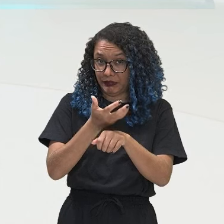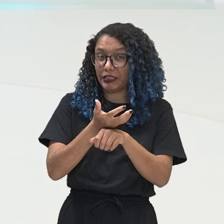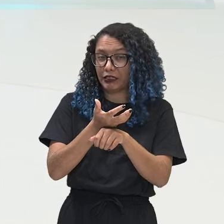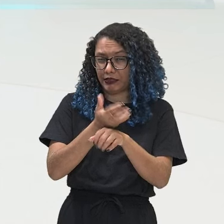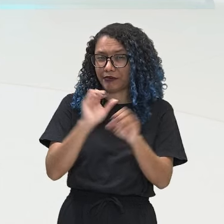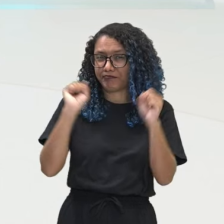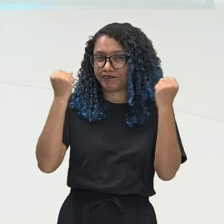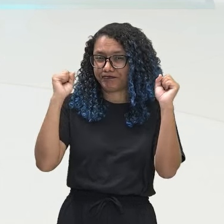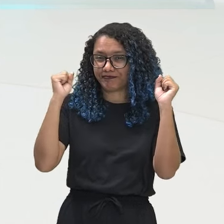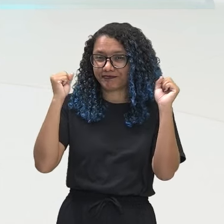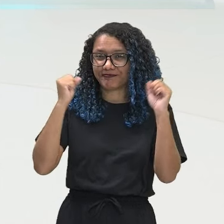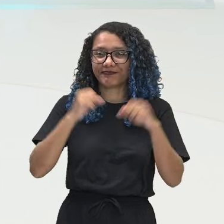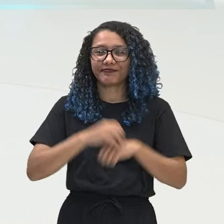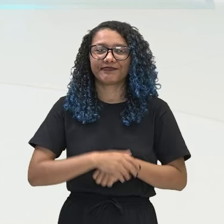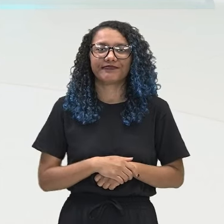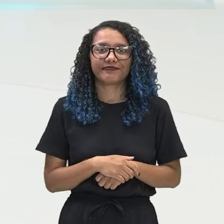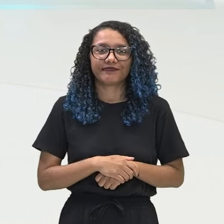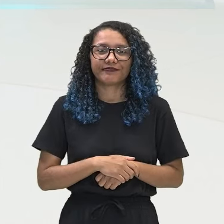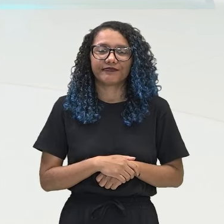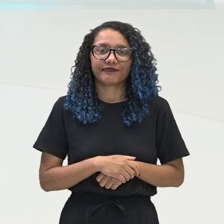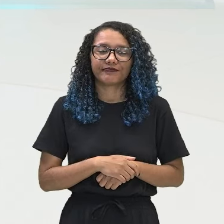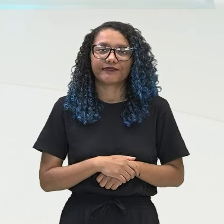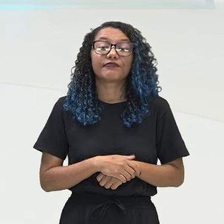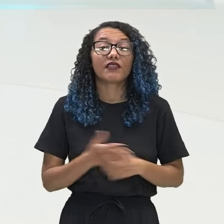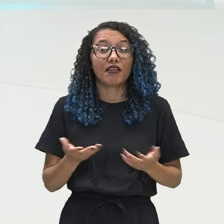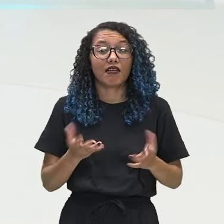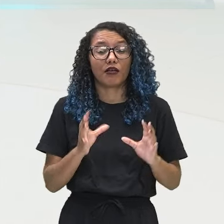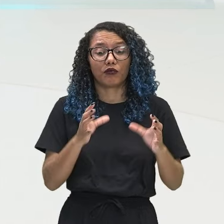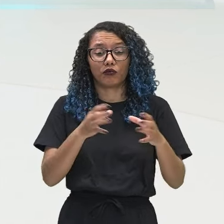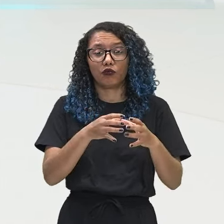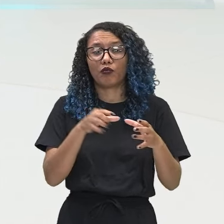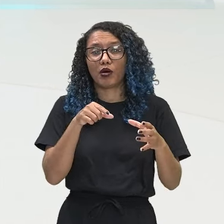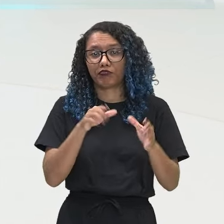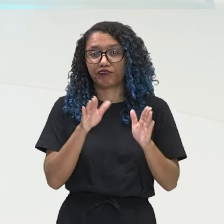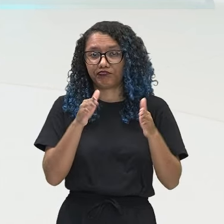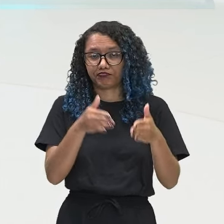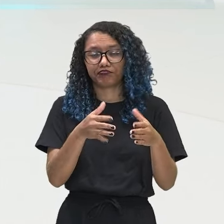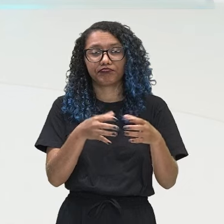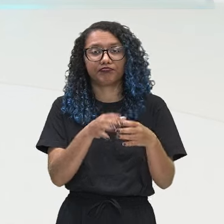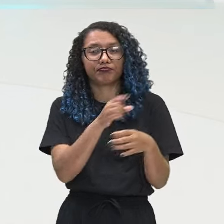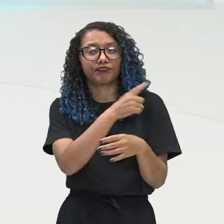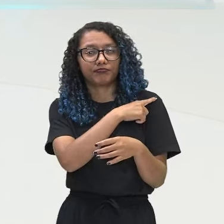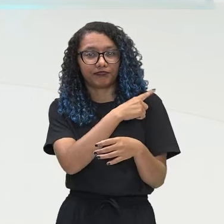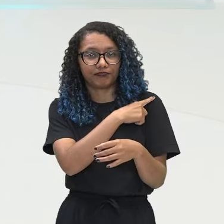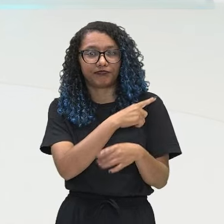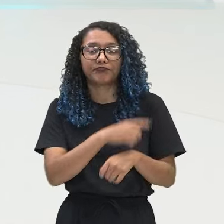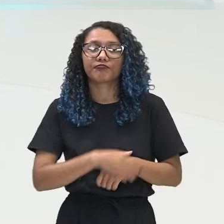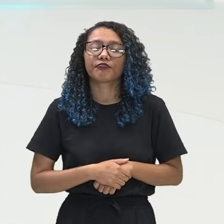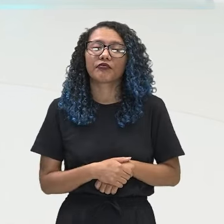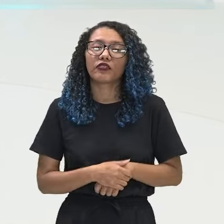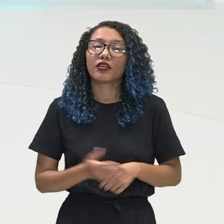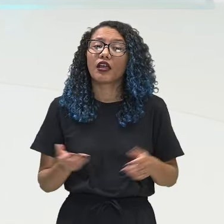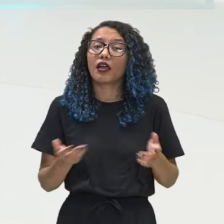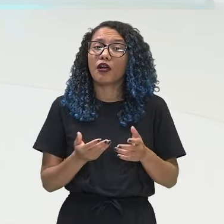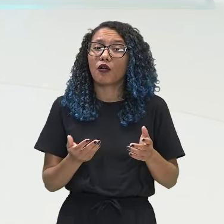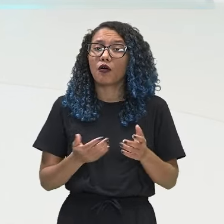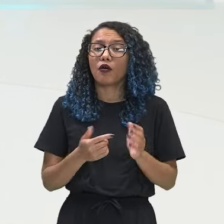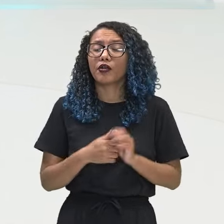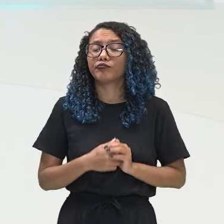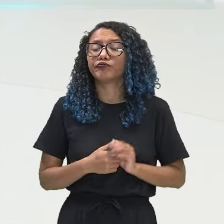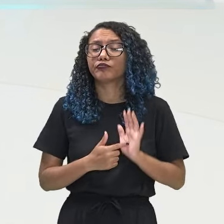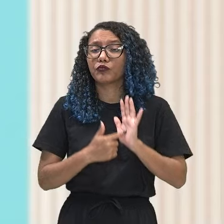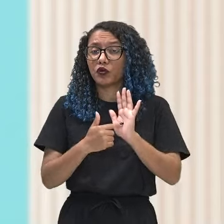essa disciplina de Educação Física, na primeira série. E eu trago aqui novas informações para vocês.